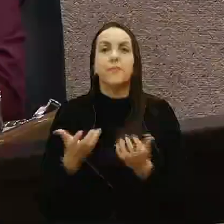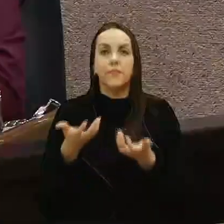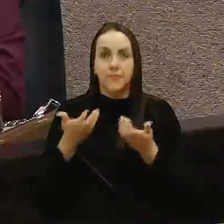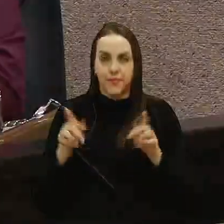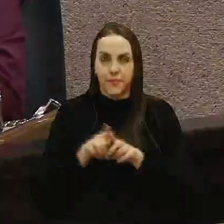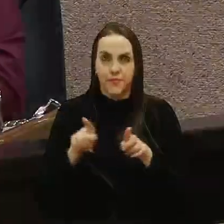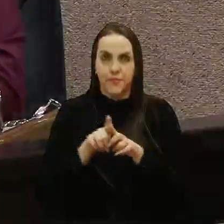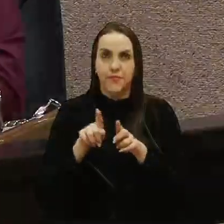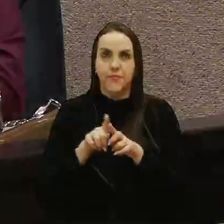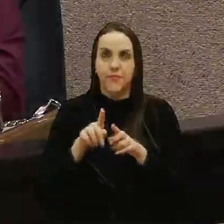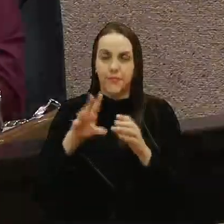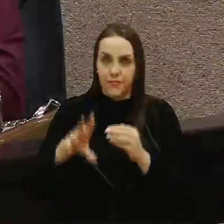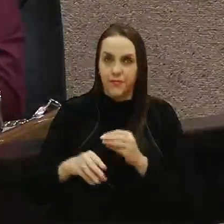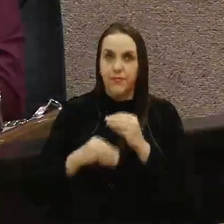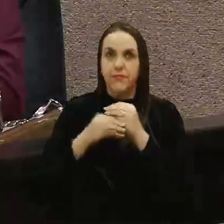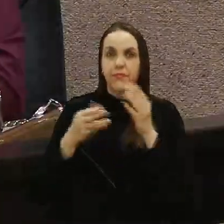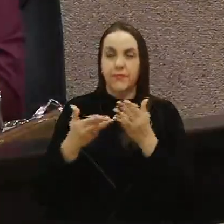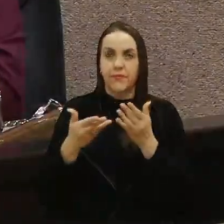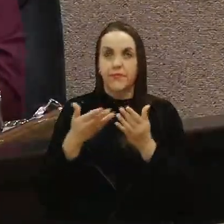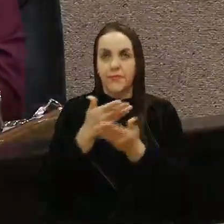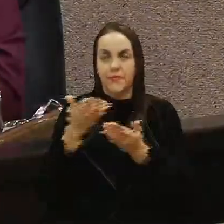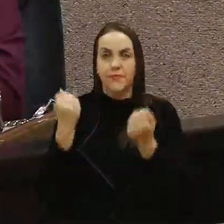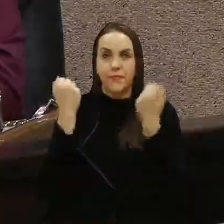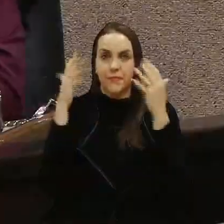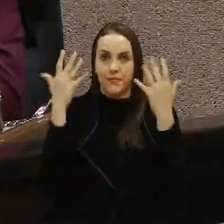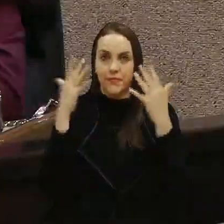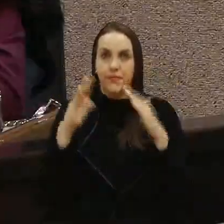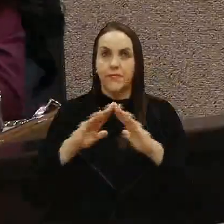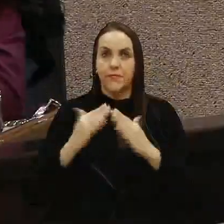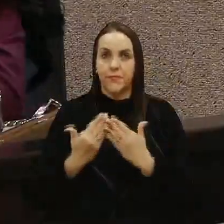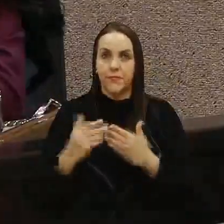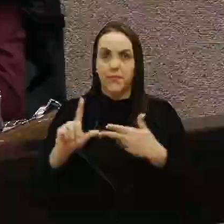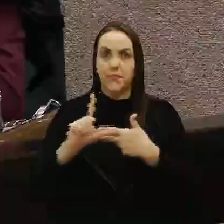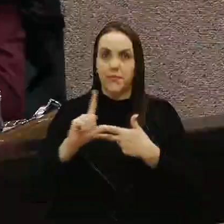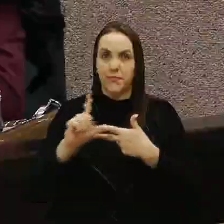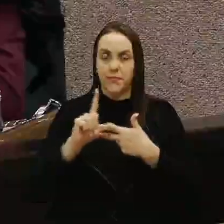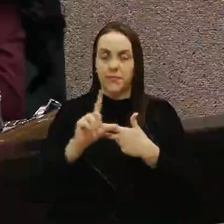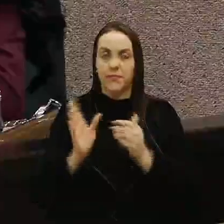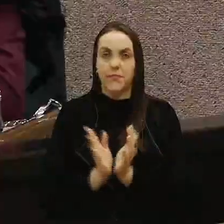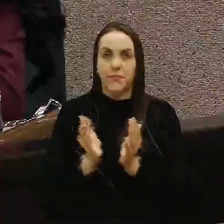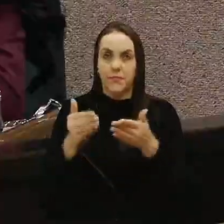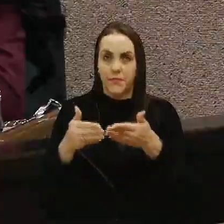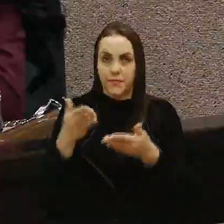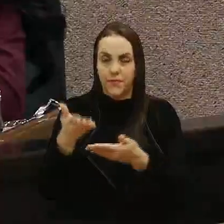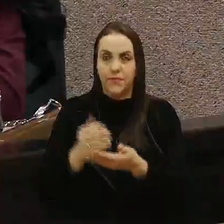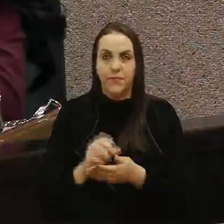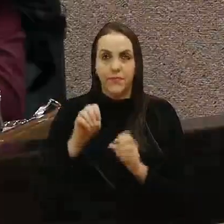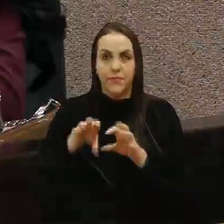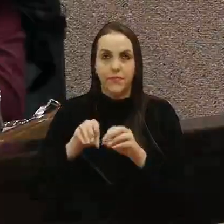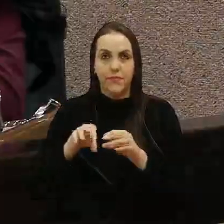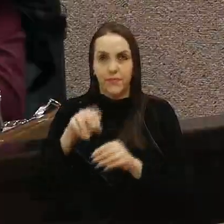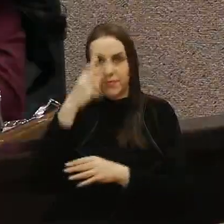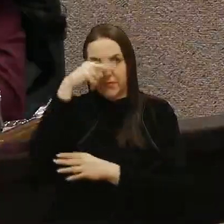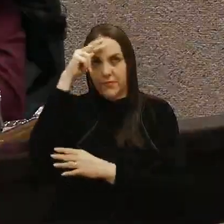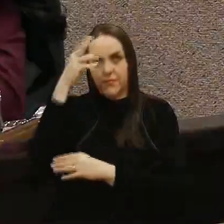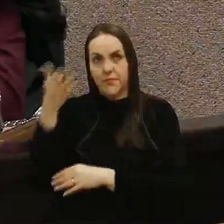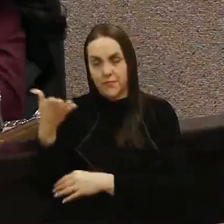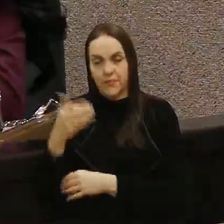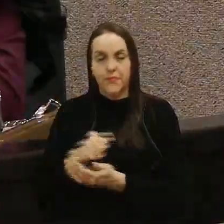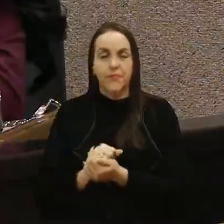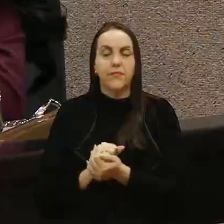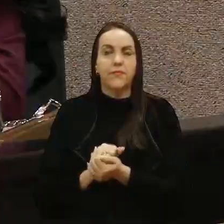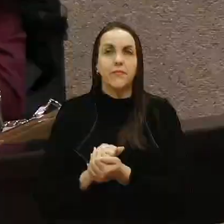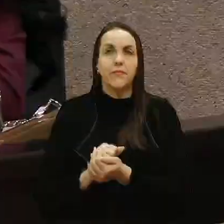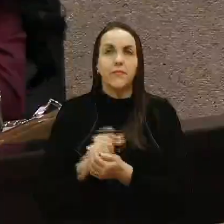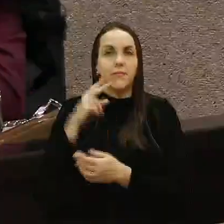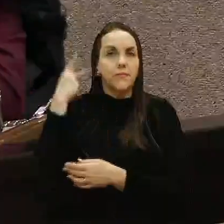me somar à parabenização da Escola do Legislativo junto com a Comissão de Educação, né, vereador Edson, pelo vereador por um dia no dia